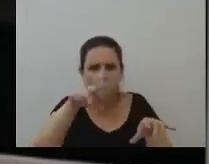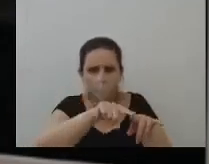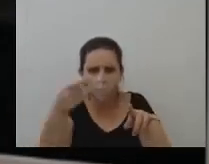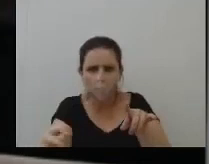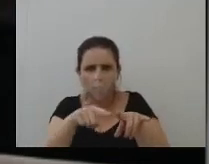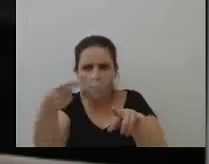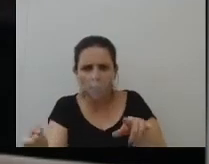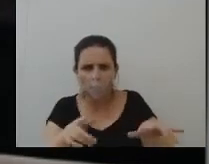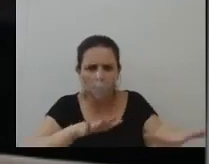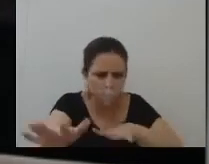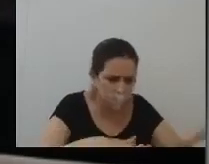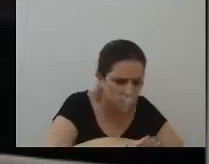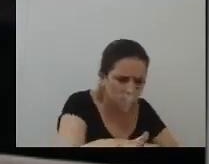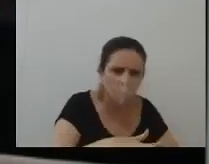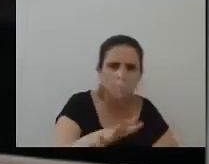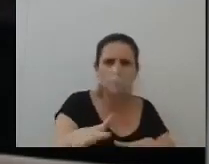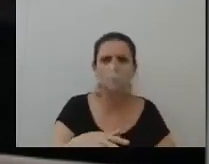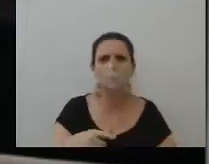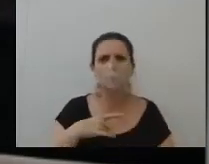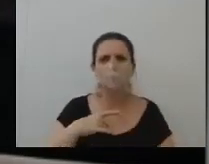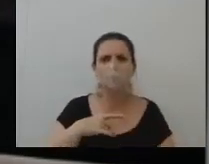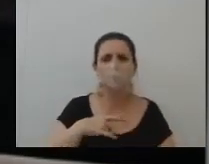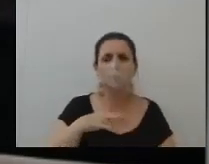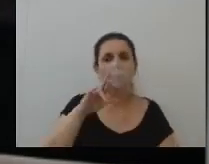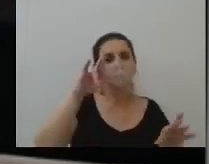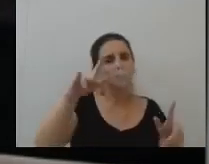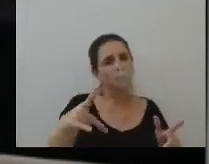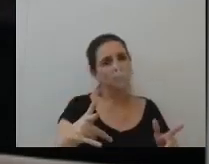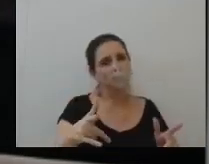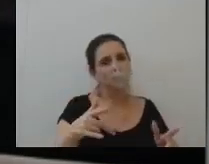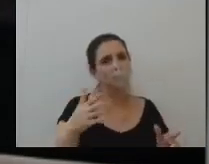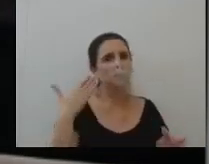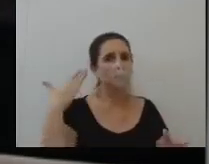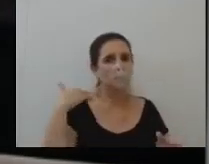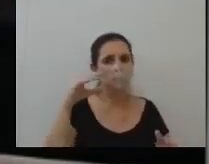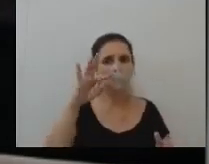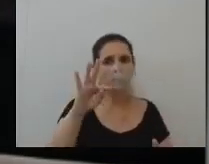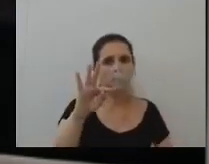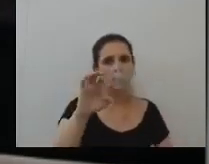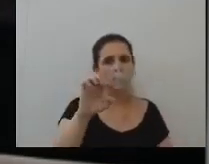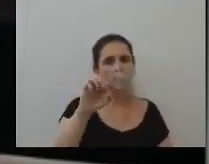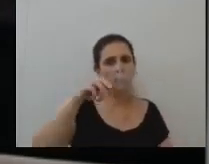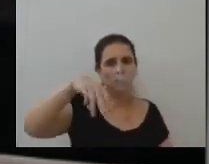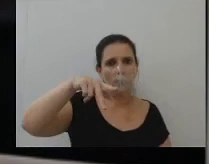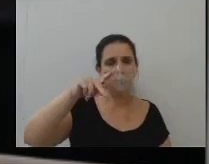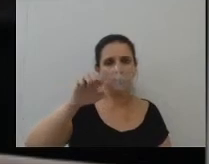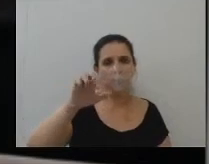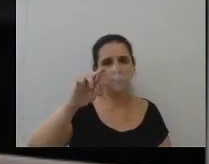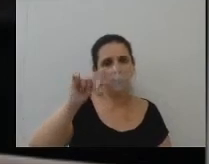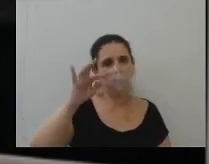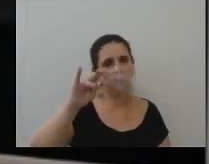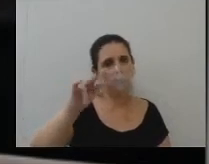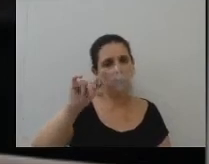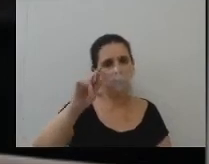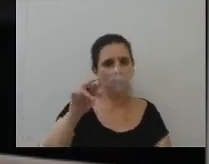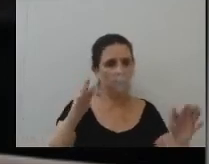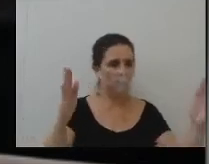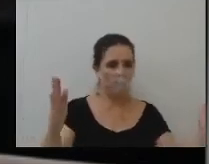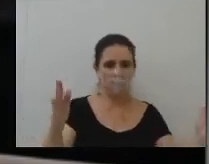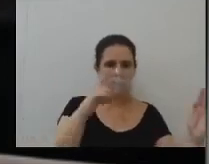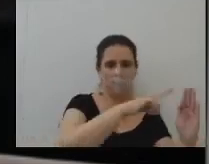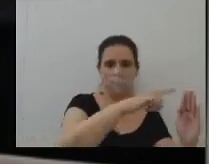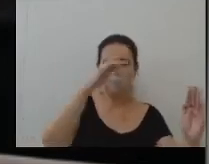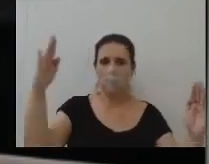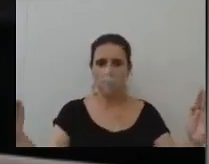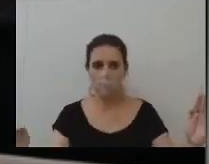um fluxo. Desde que haja uma diferença de temperatura entre os extremos dessa barra, nós temos